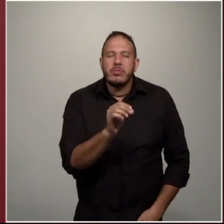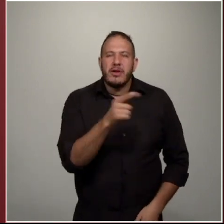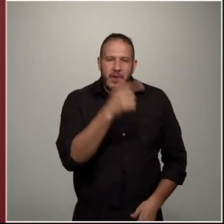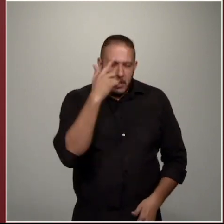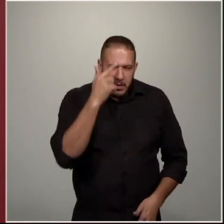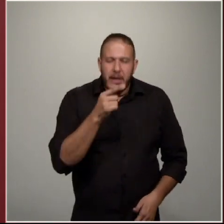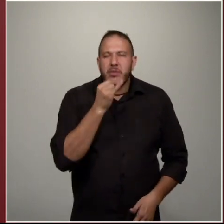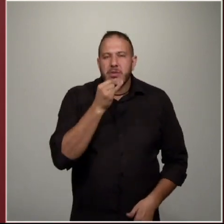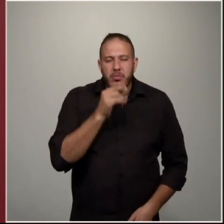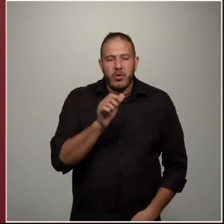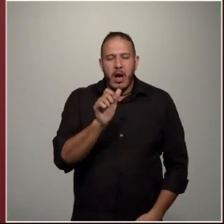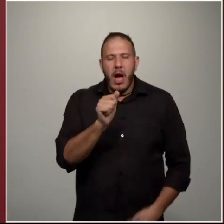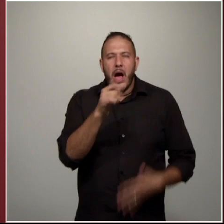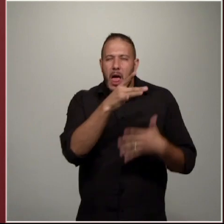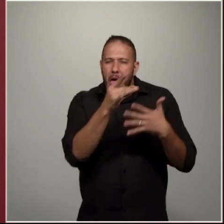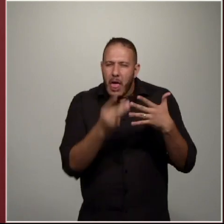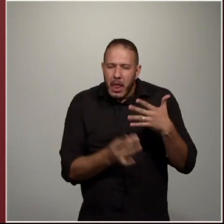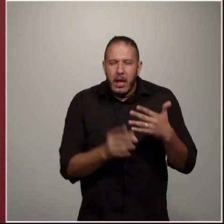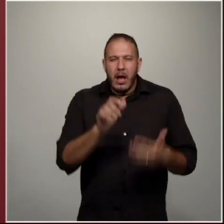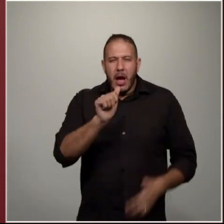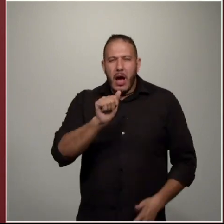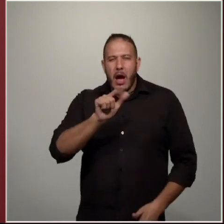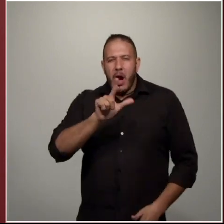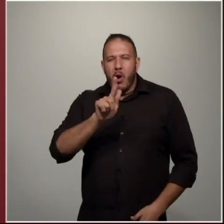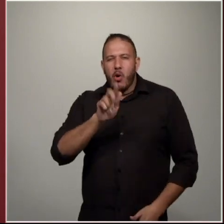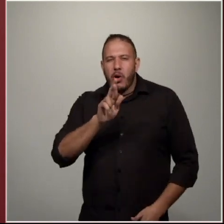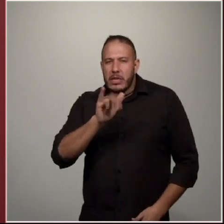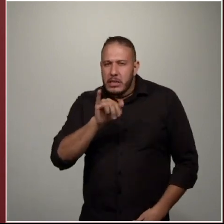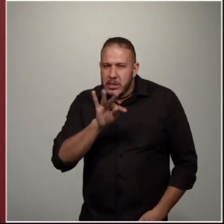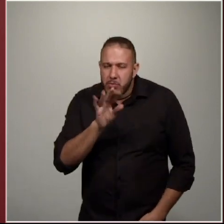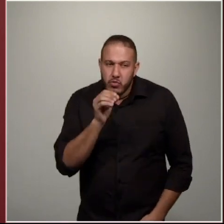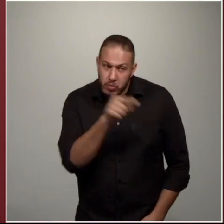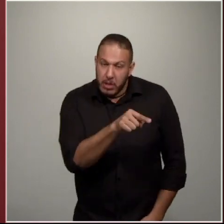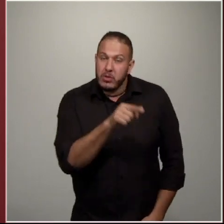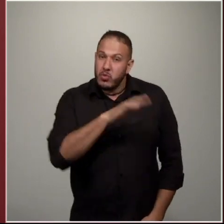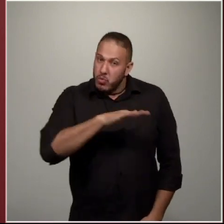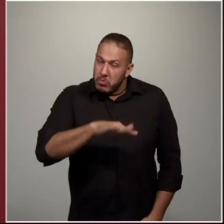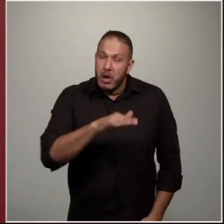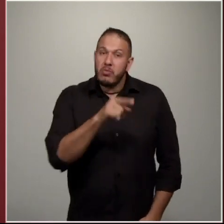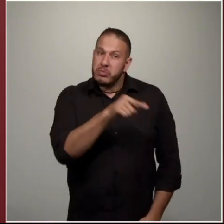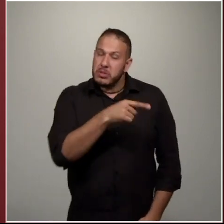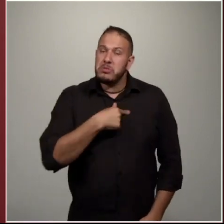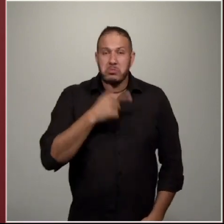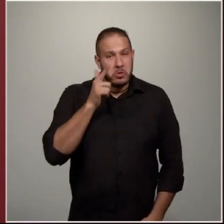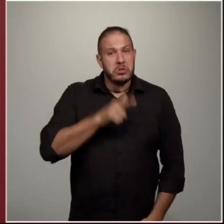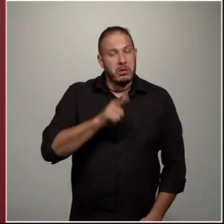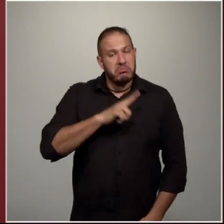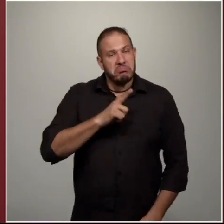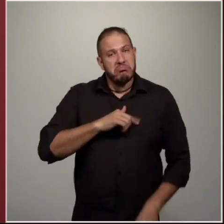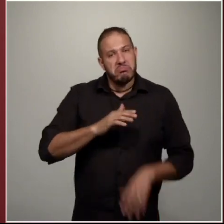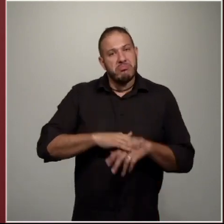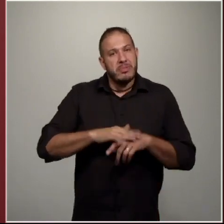por exemplo é o aluno vai ter então é a possibilidade de